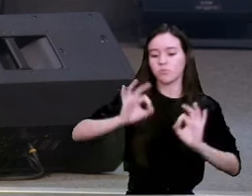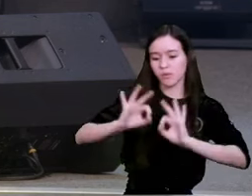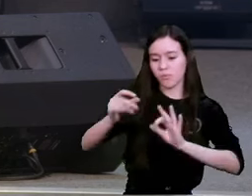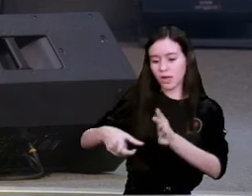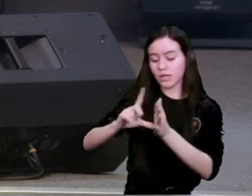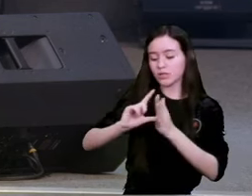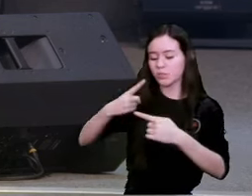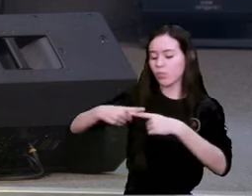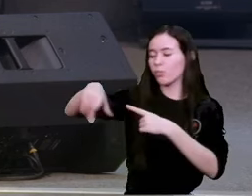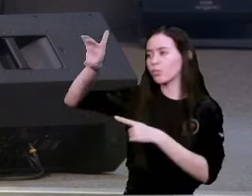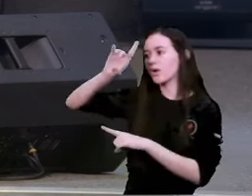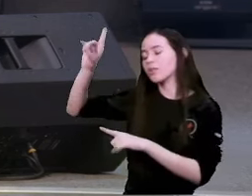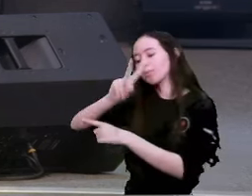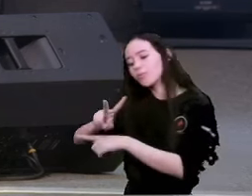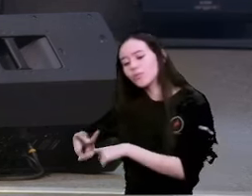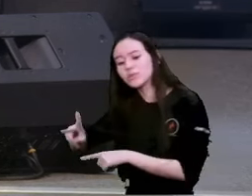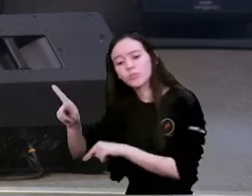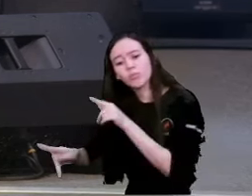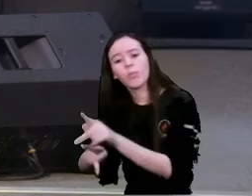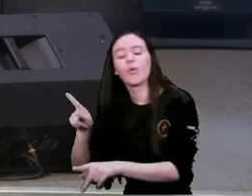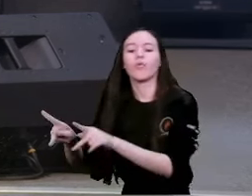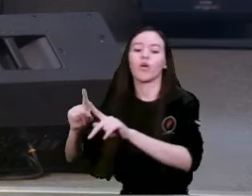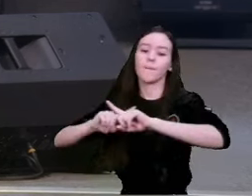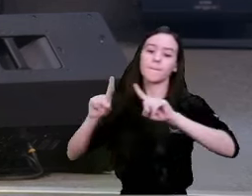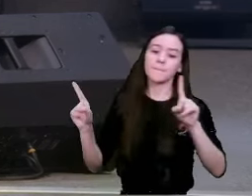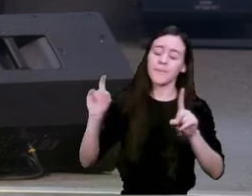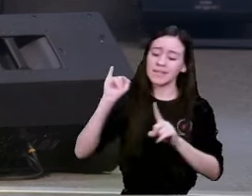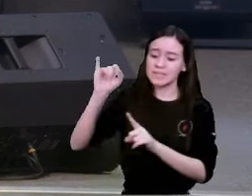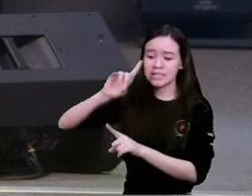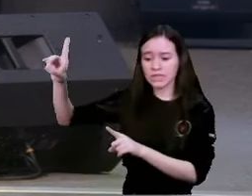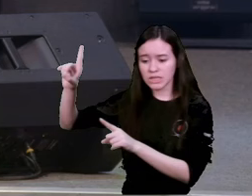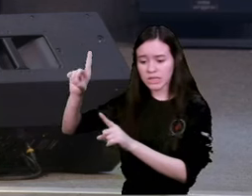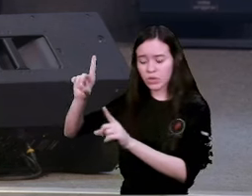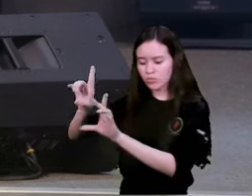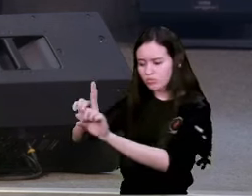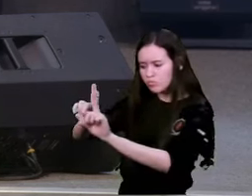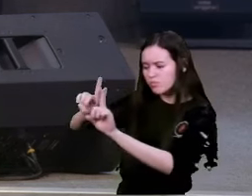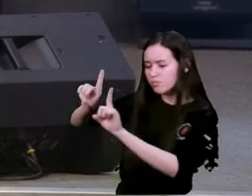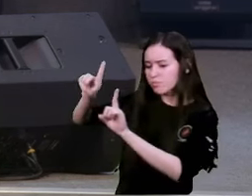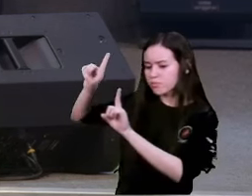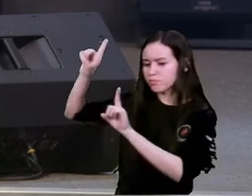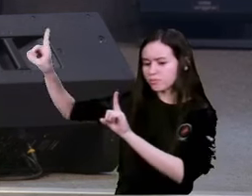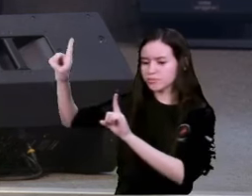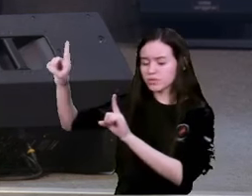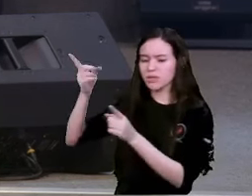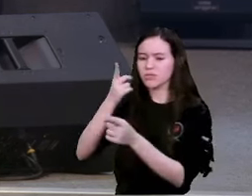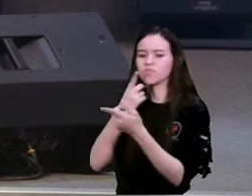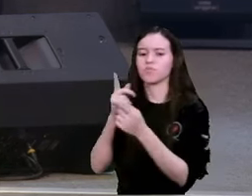Porque eu guardava vocês. Mas se eu sair do centro